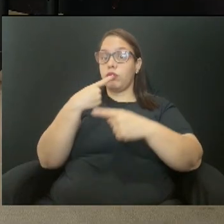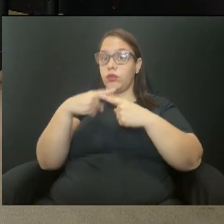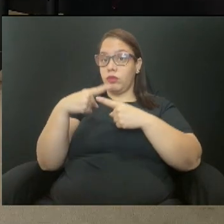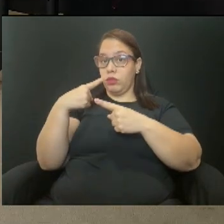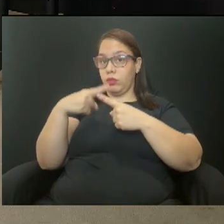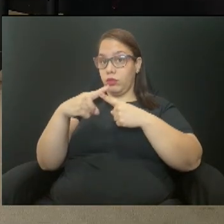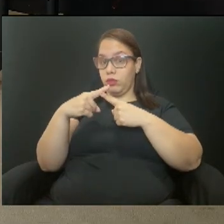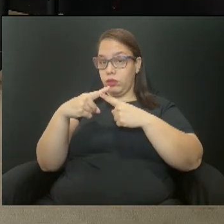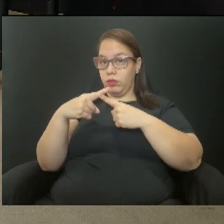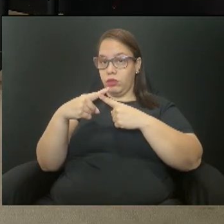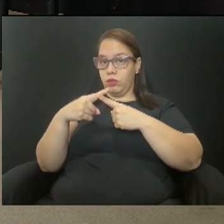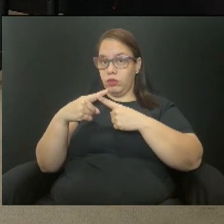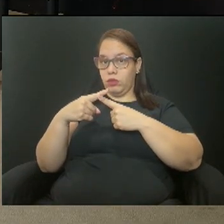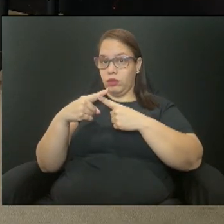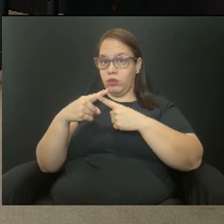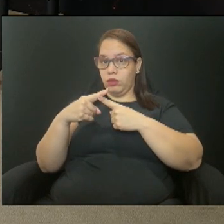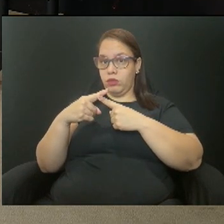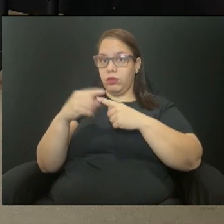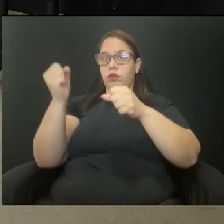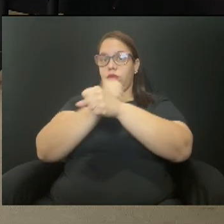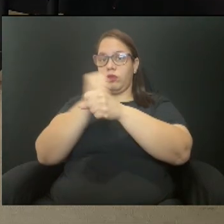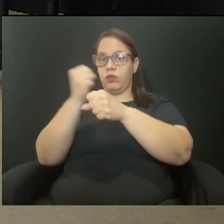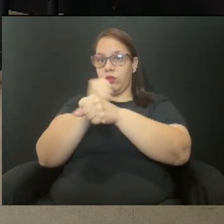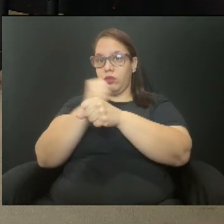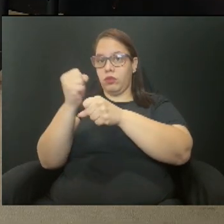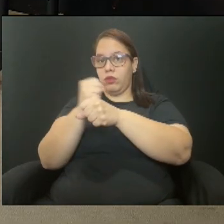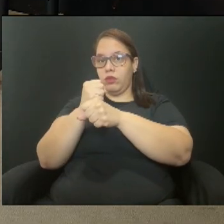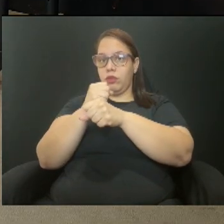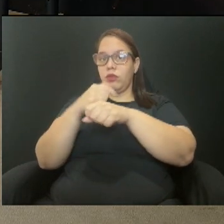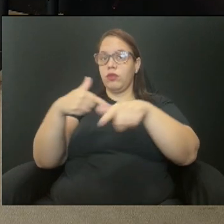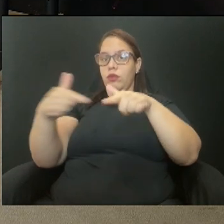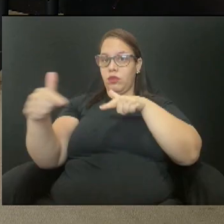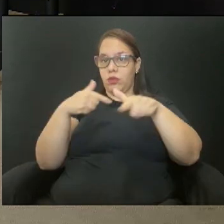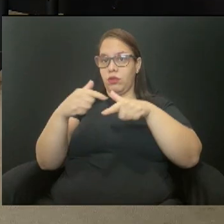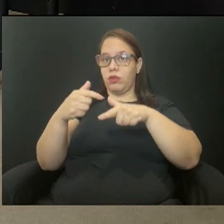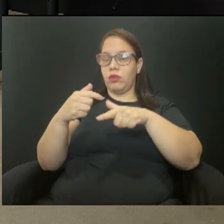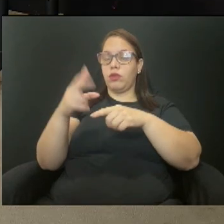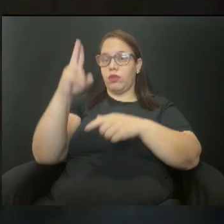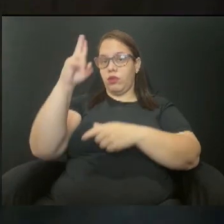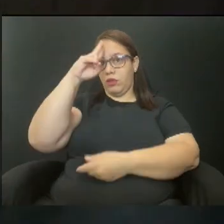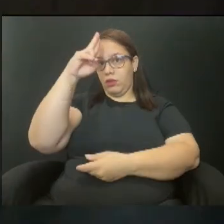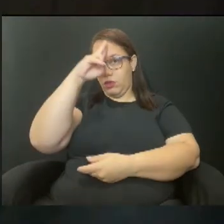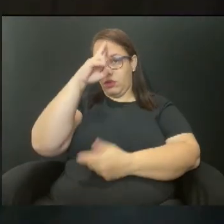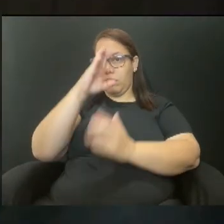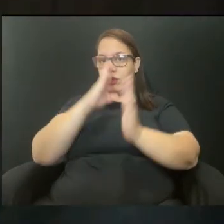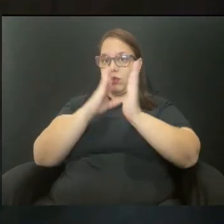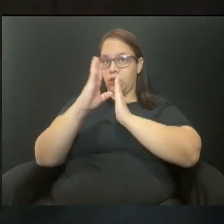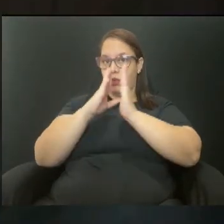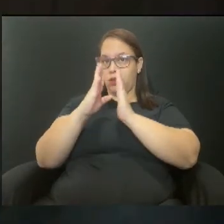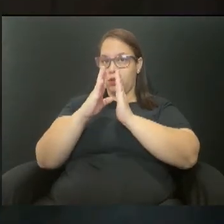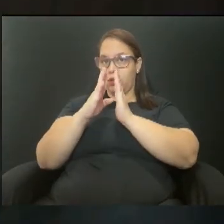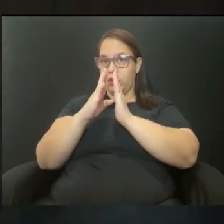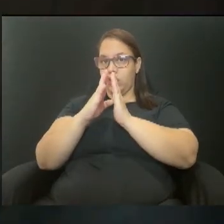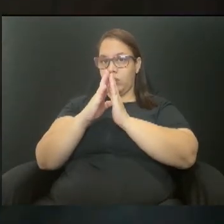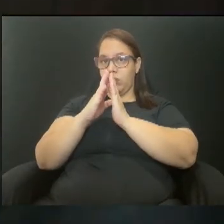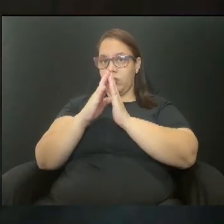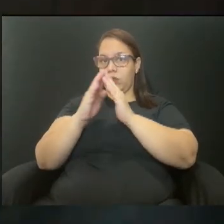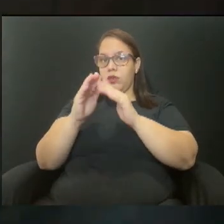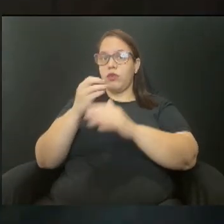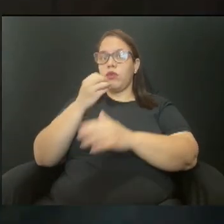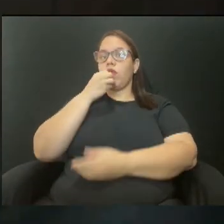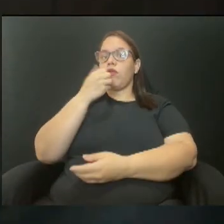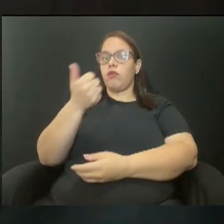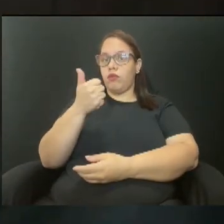é construtor, trabalha como Uber, mas teve um período que se ganhava muito bem sendo motorista